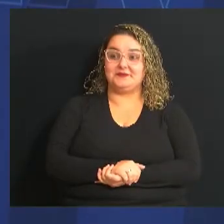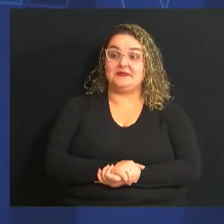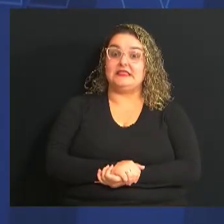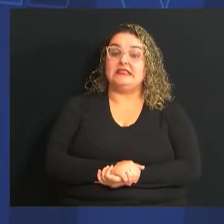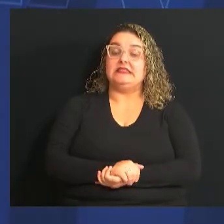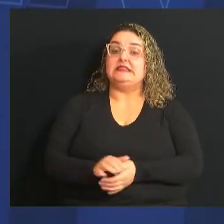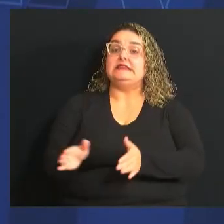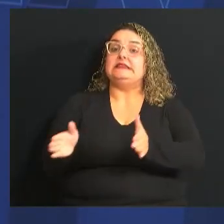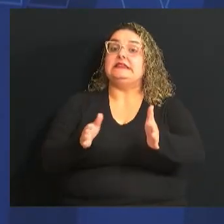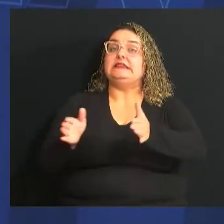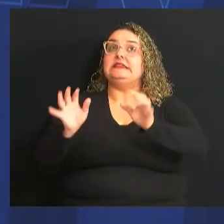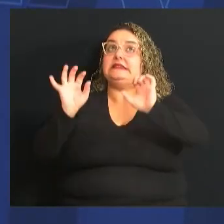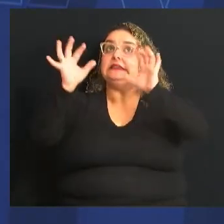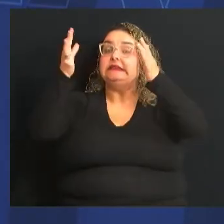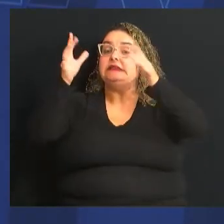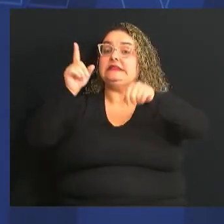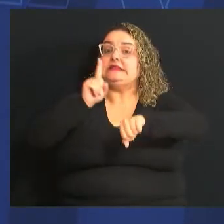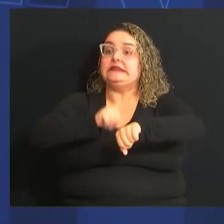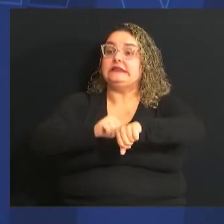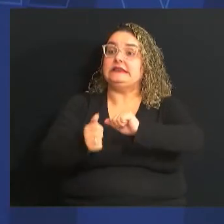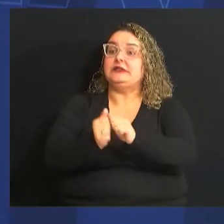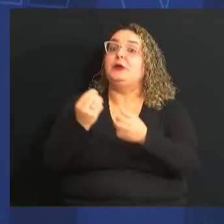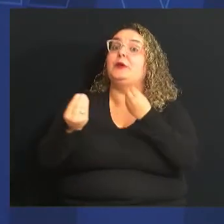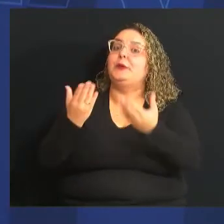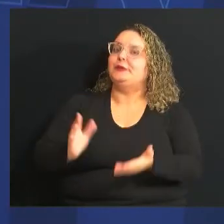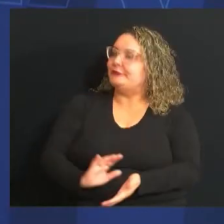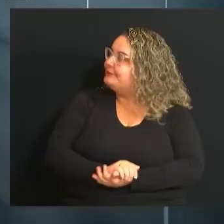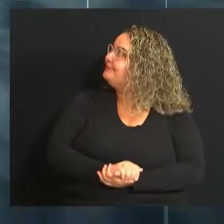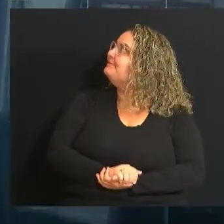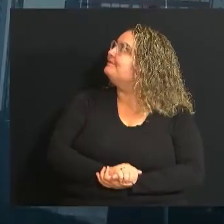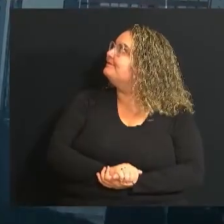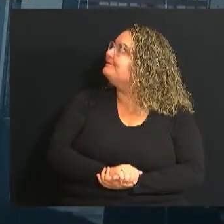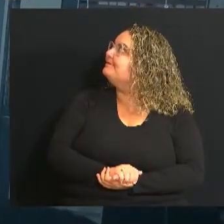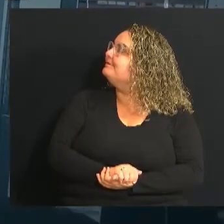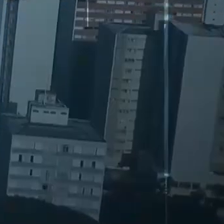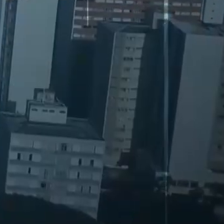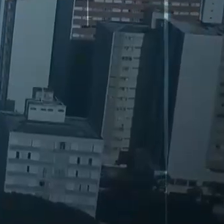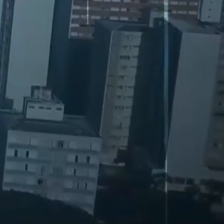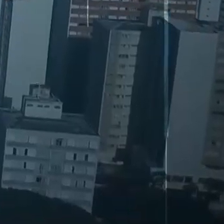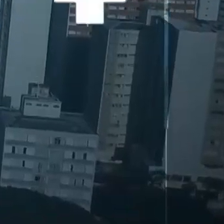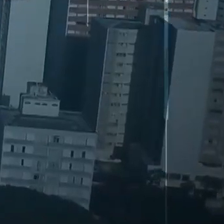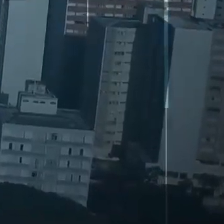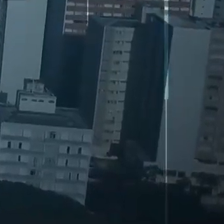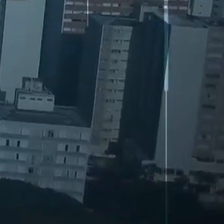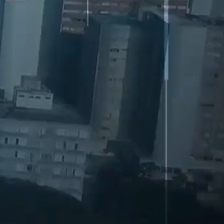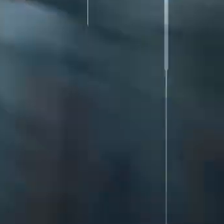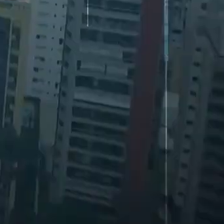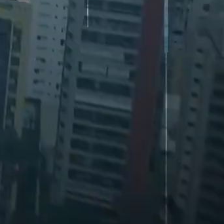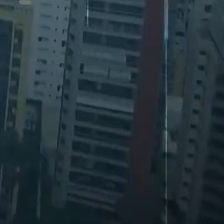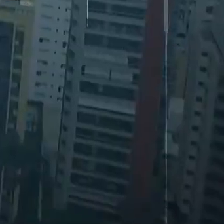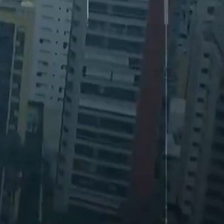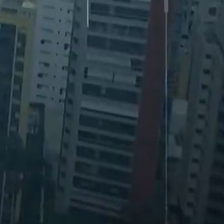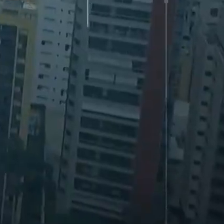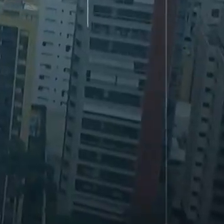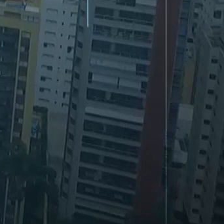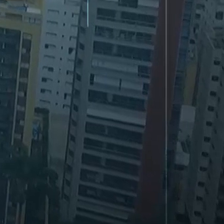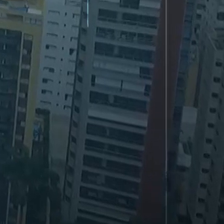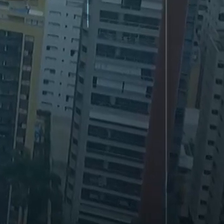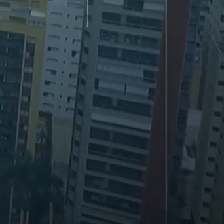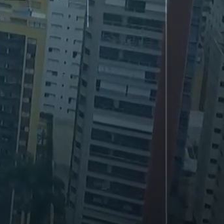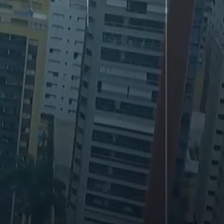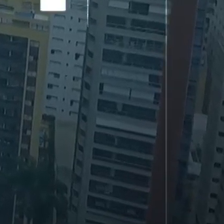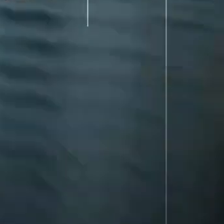palavra, o gerente. Vai ser uma farra, né? É um momento de contração também com o pessoal, né? E vai ser muito legal, vuvuzela, barulho.